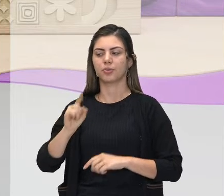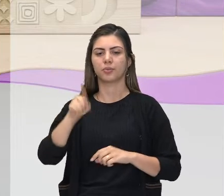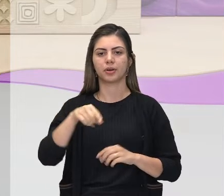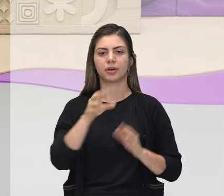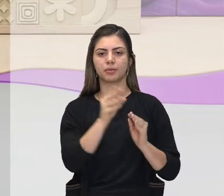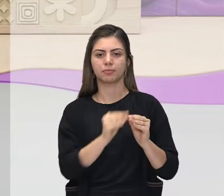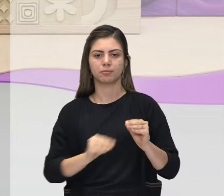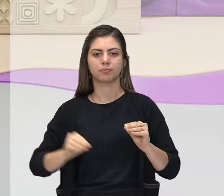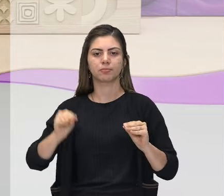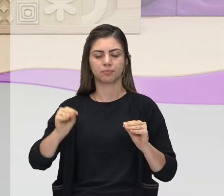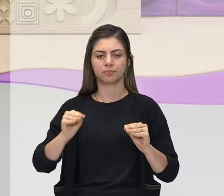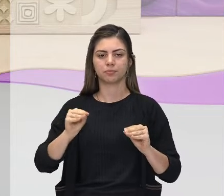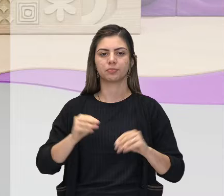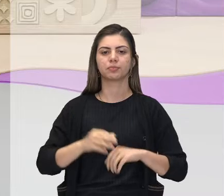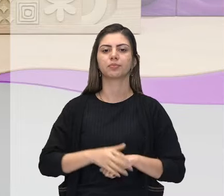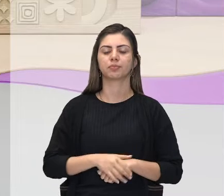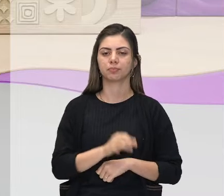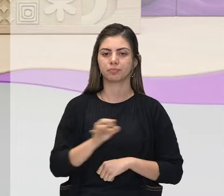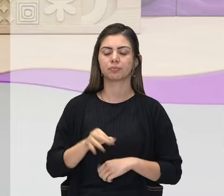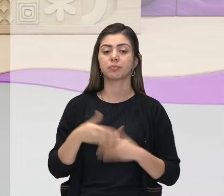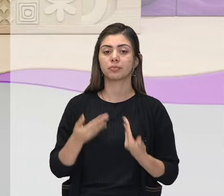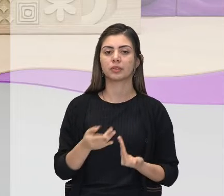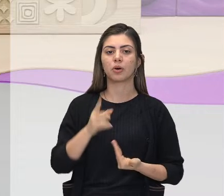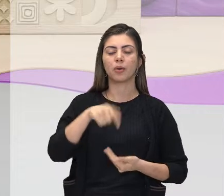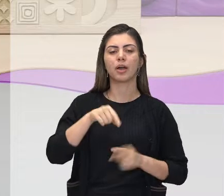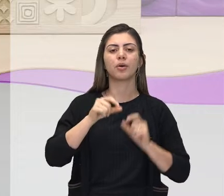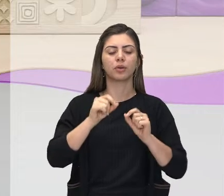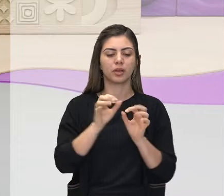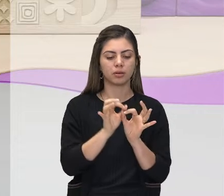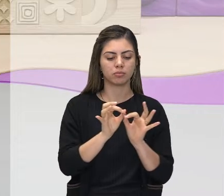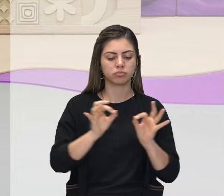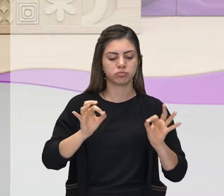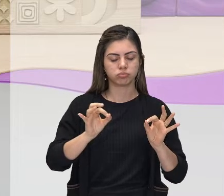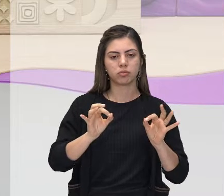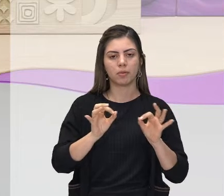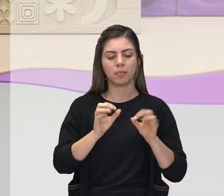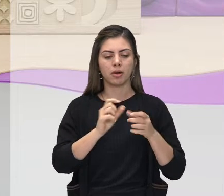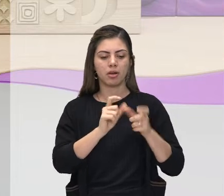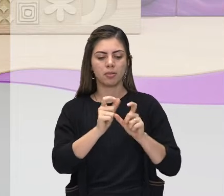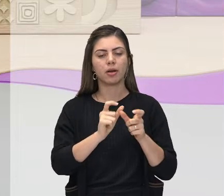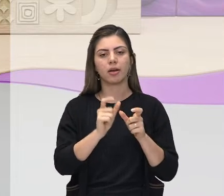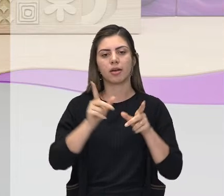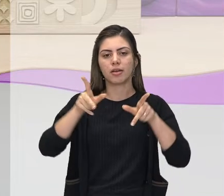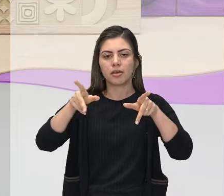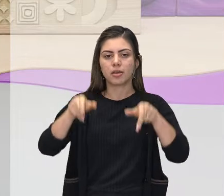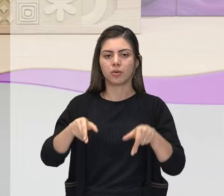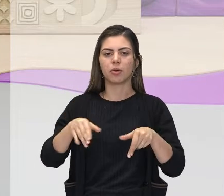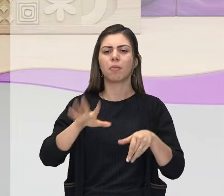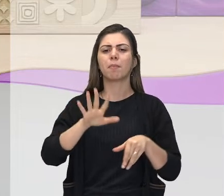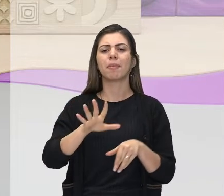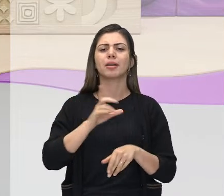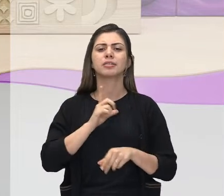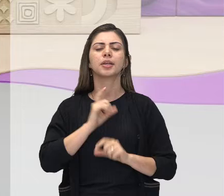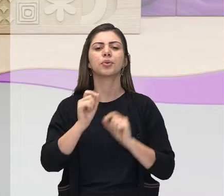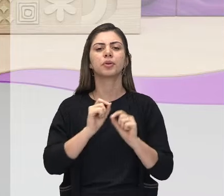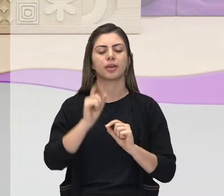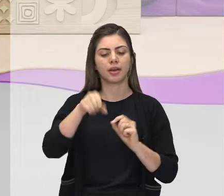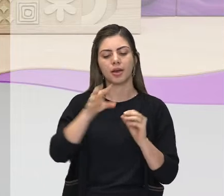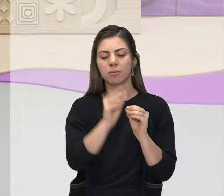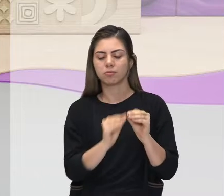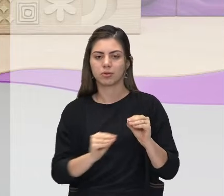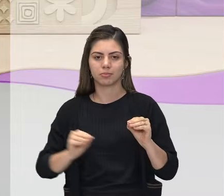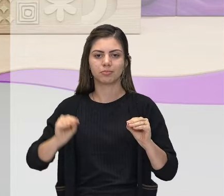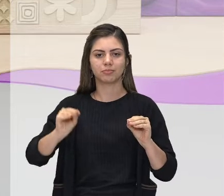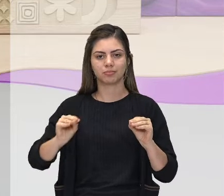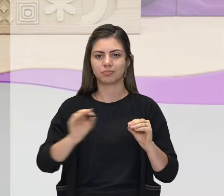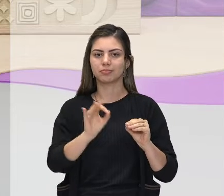o tamanho, né, e o formato são mantidos e assim ocorre apenas o quê? Um deslocamento, uma